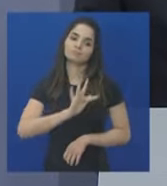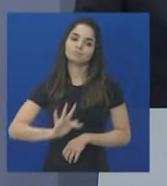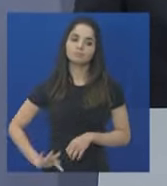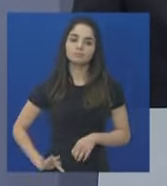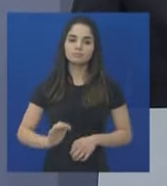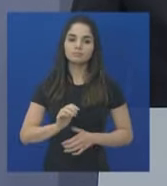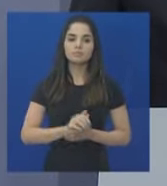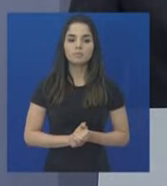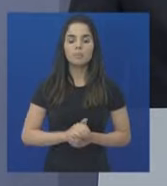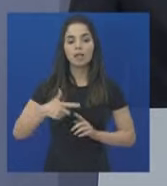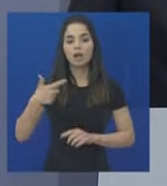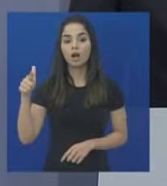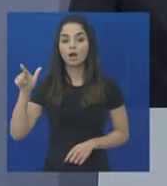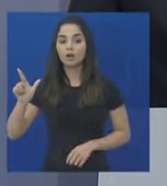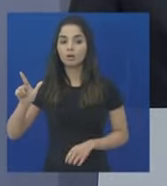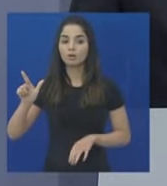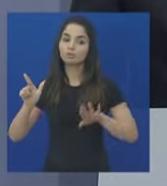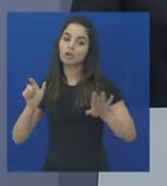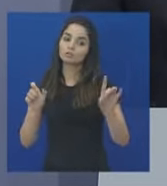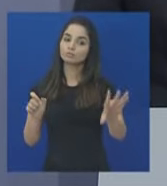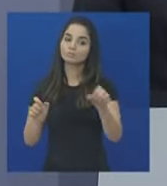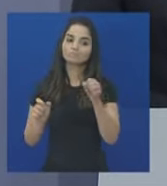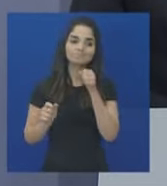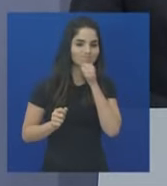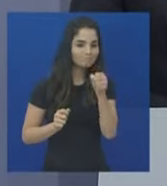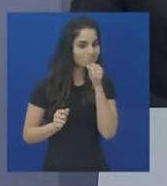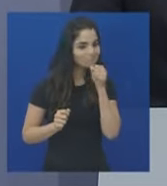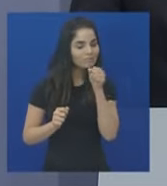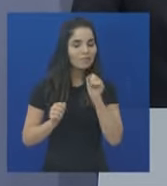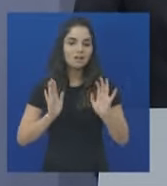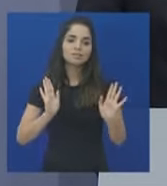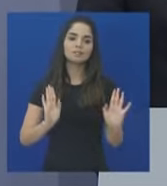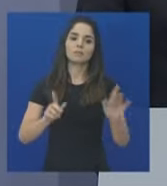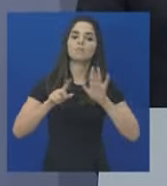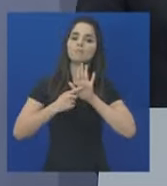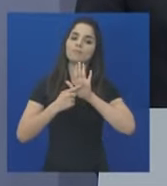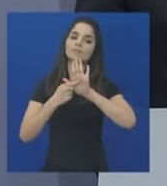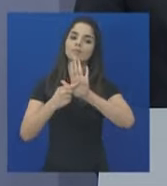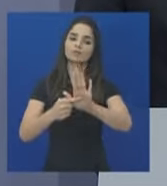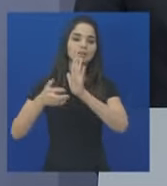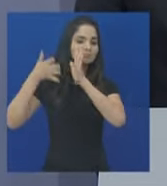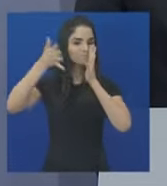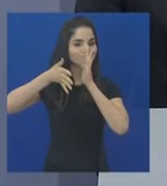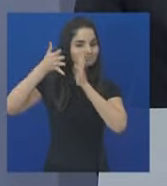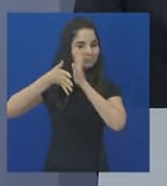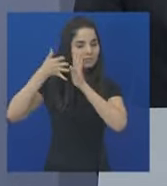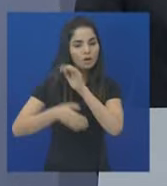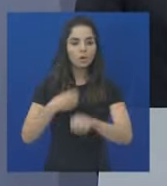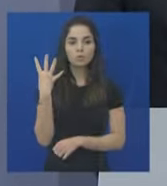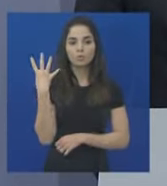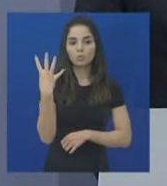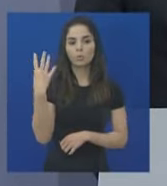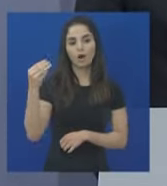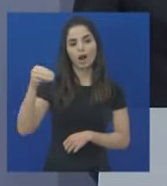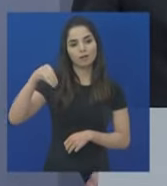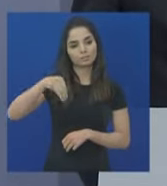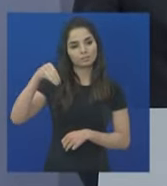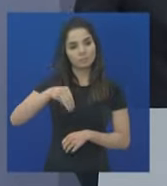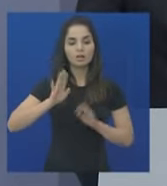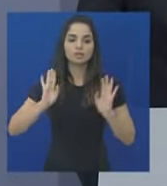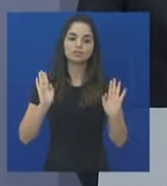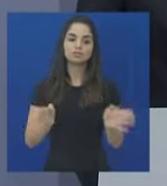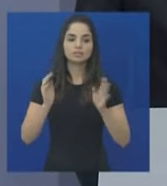Para os demais candidatos, a InterTV abriu um espaço para entrevistas gravadas de quatro minutos, que já foram exibidas